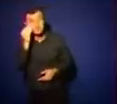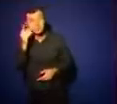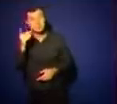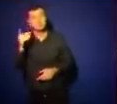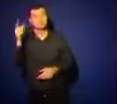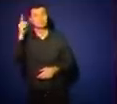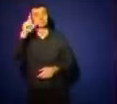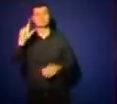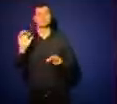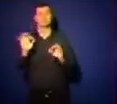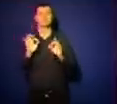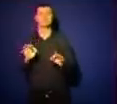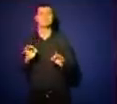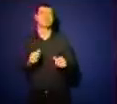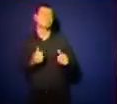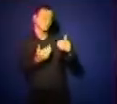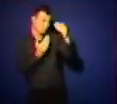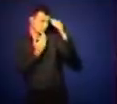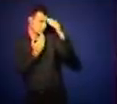sucedida obrigado